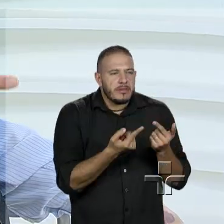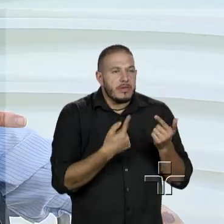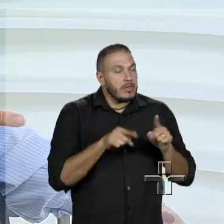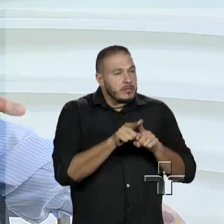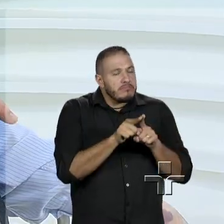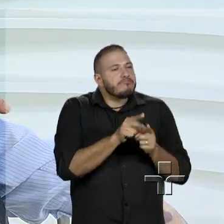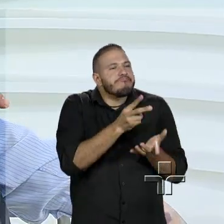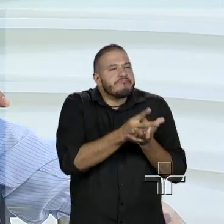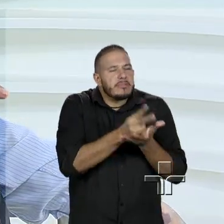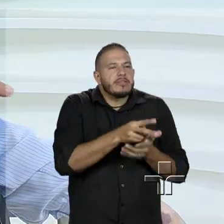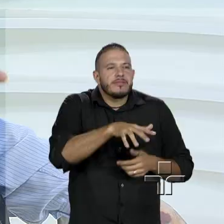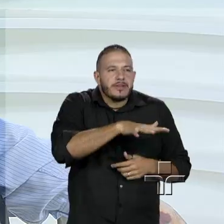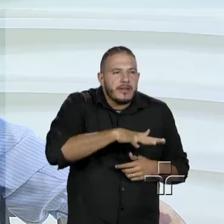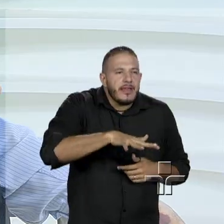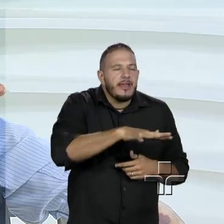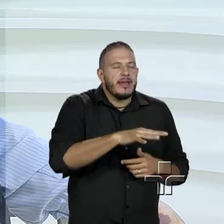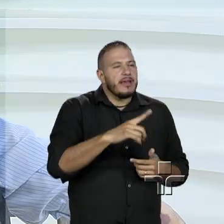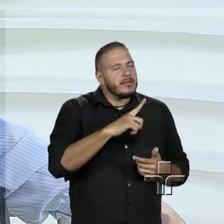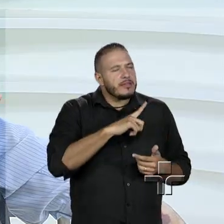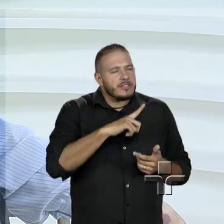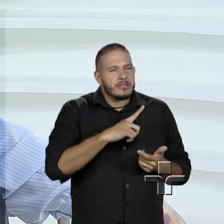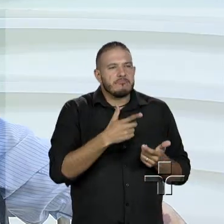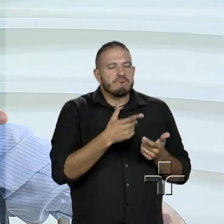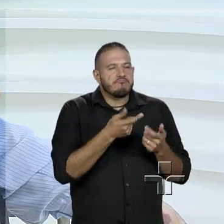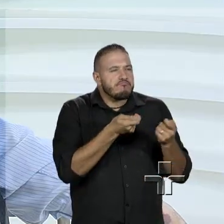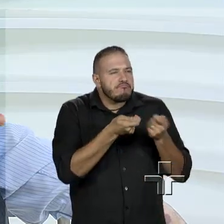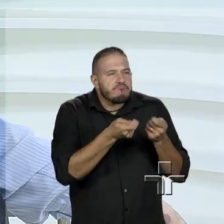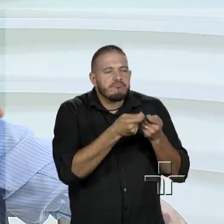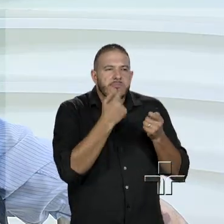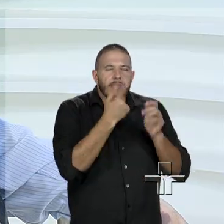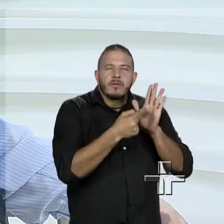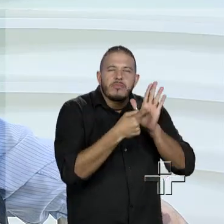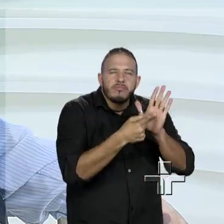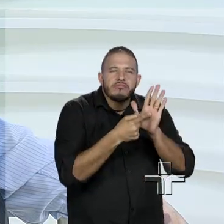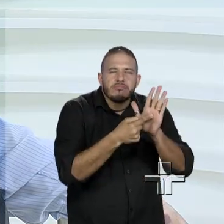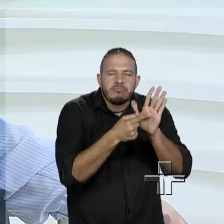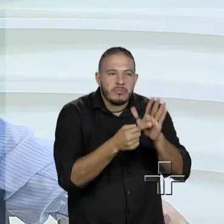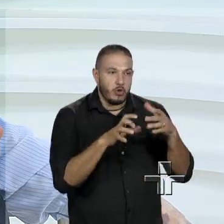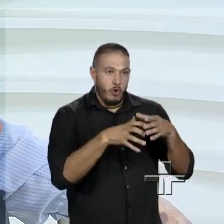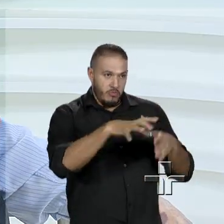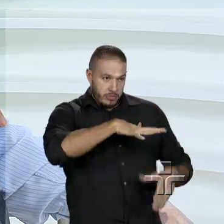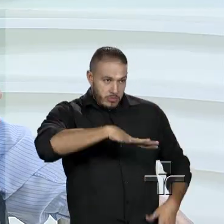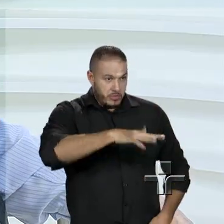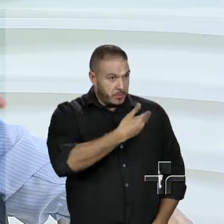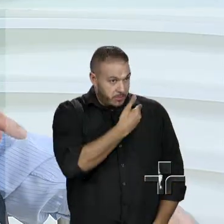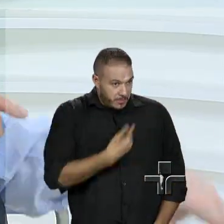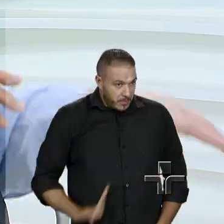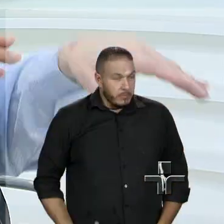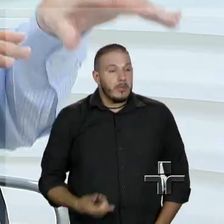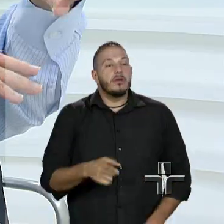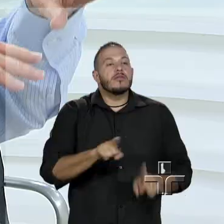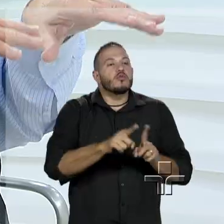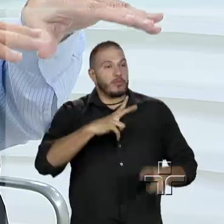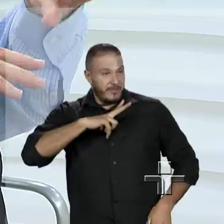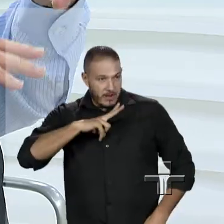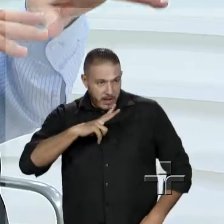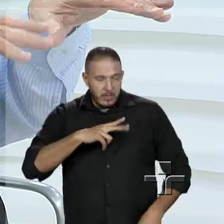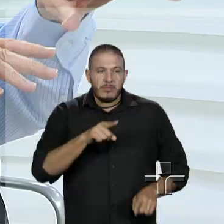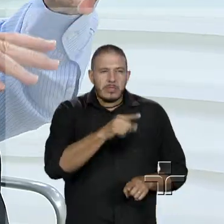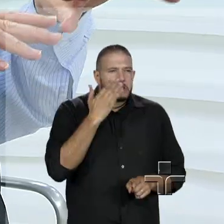permanentemente uma amostragem do setor privado para saber mais ou